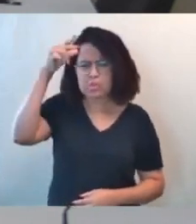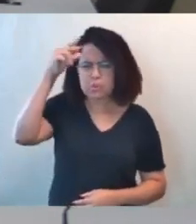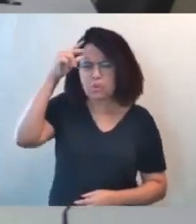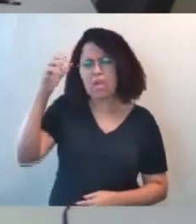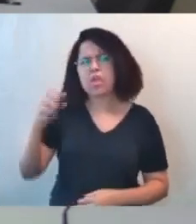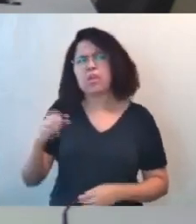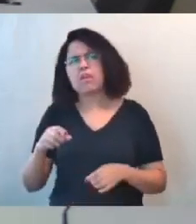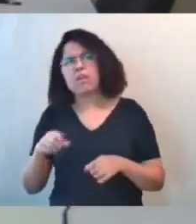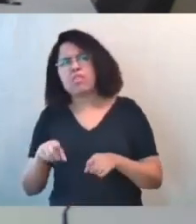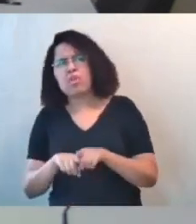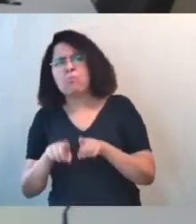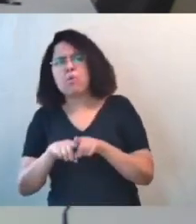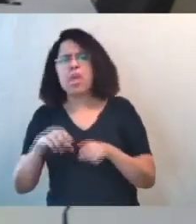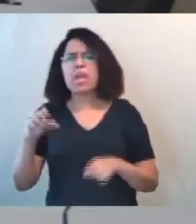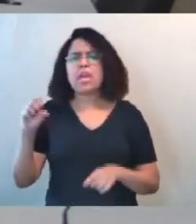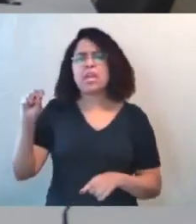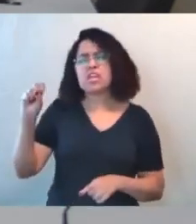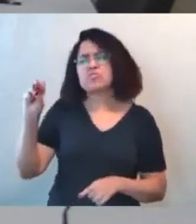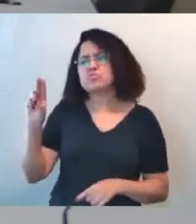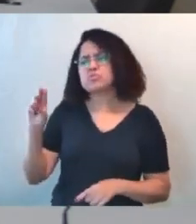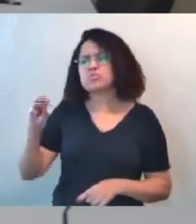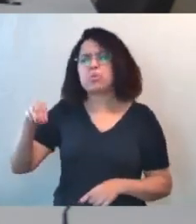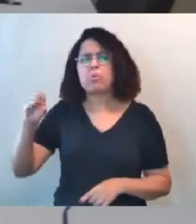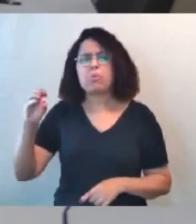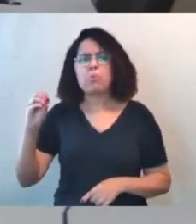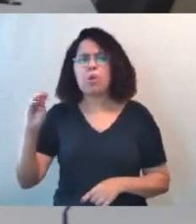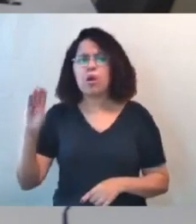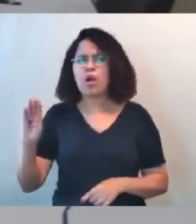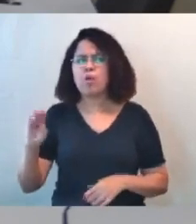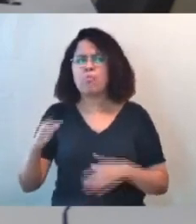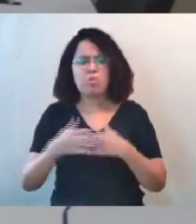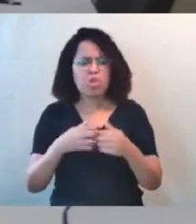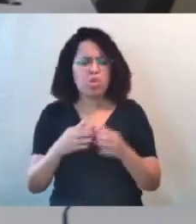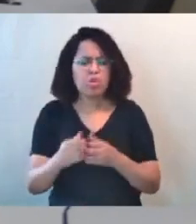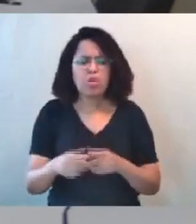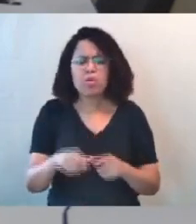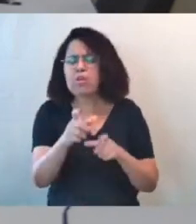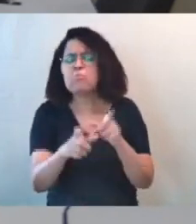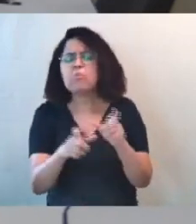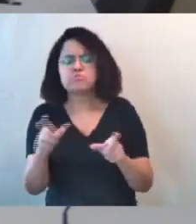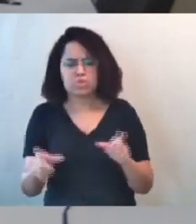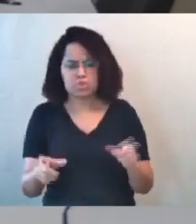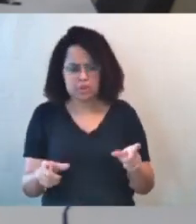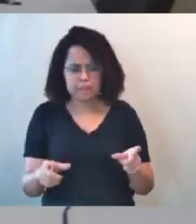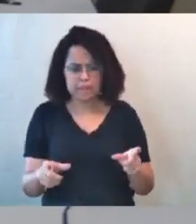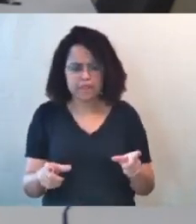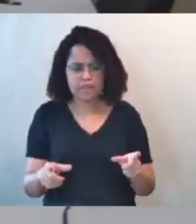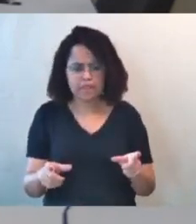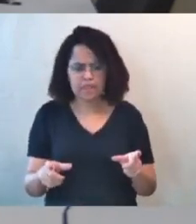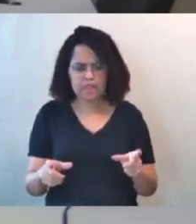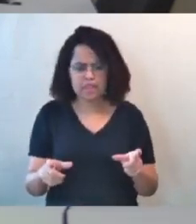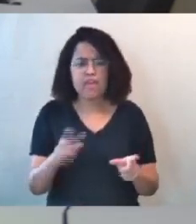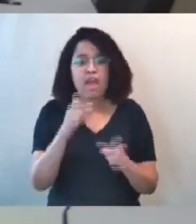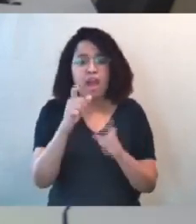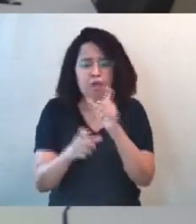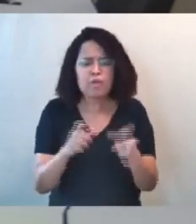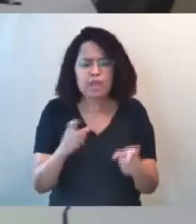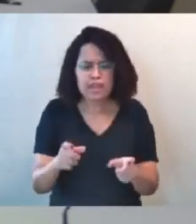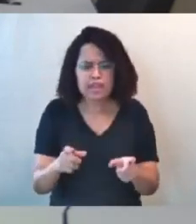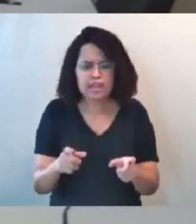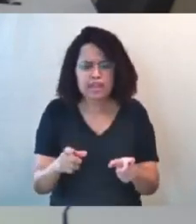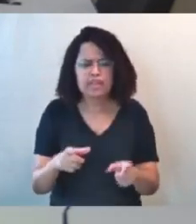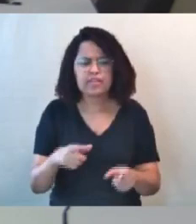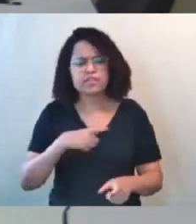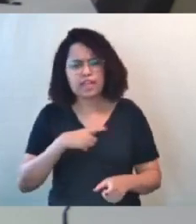botar o poder público municipal. Alguém, por favor, me ajuda. Tem o controle de quantos